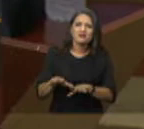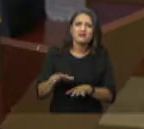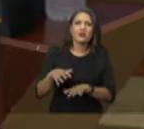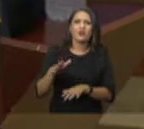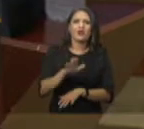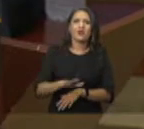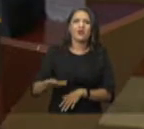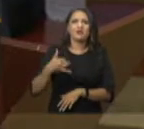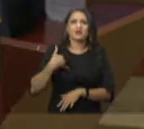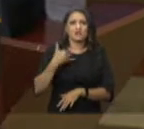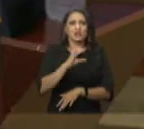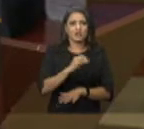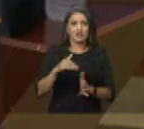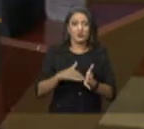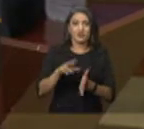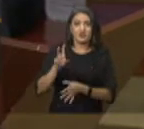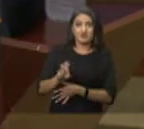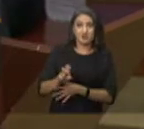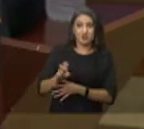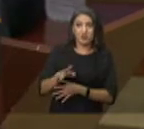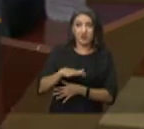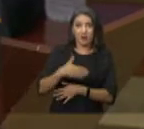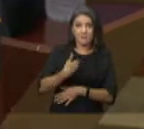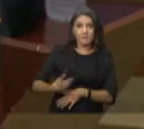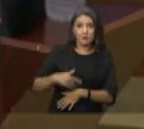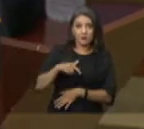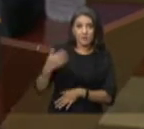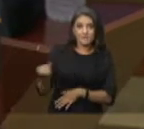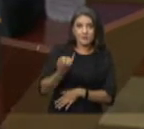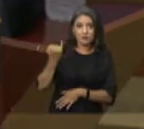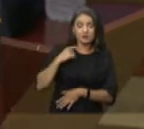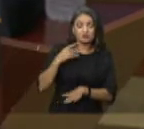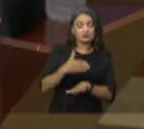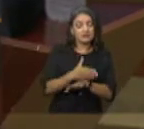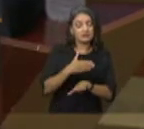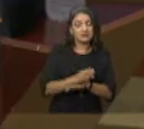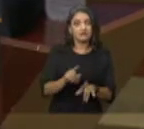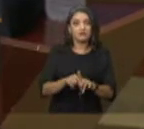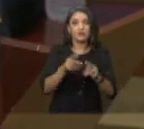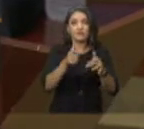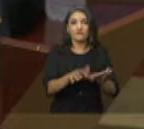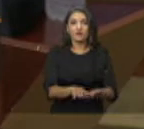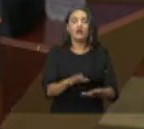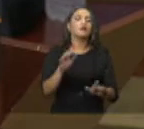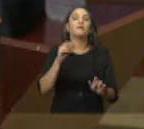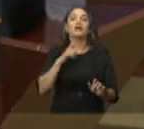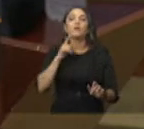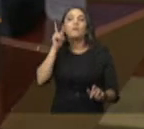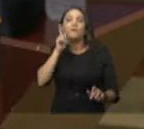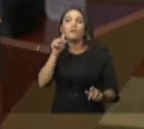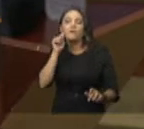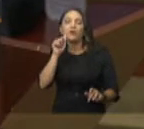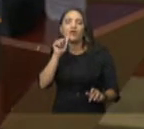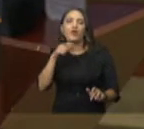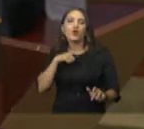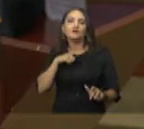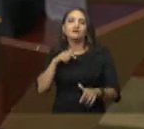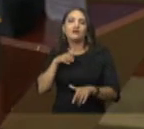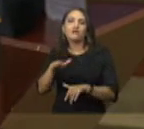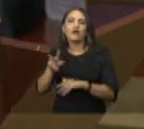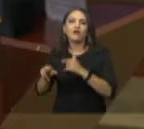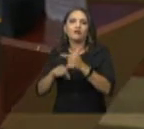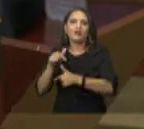a 5 anos tornaram-se fundamentais para assegurar o acesso e a permanência de mulheres no mercado formal de trabalho